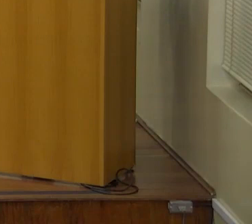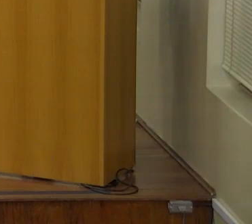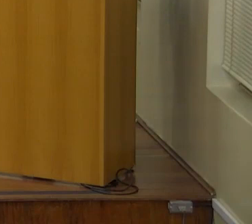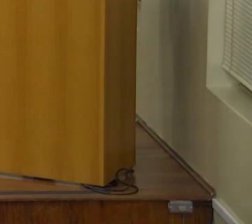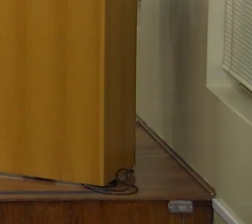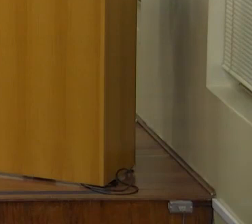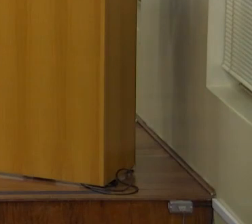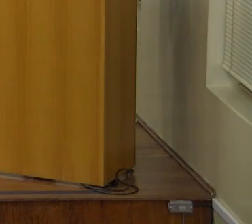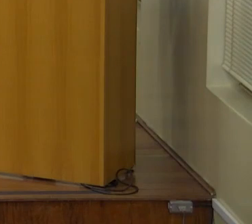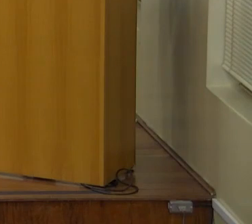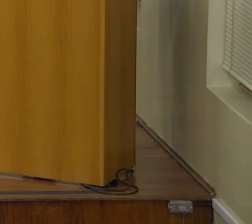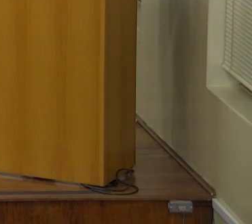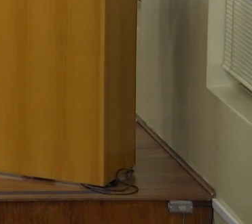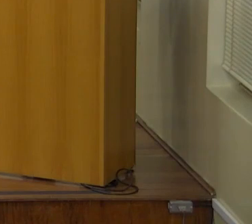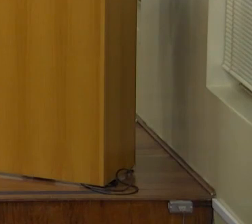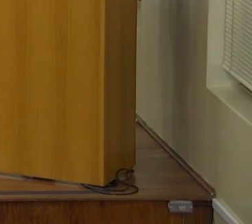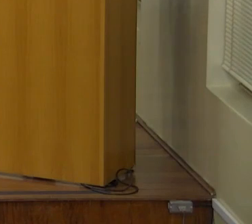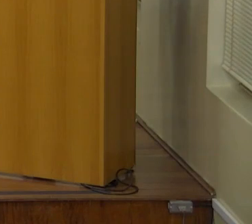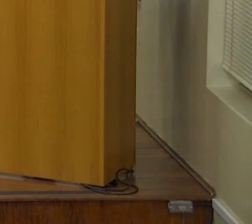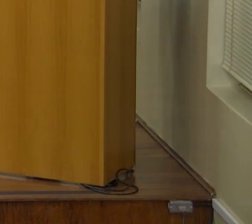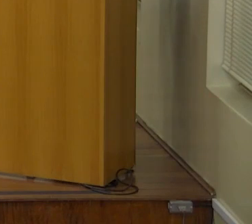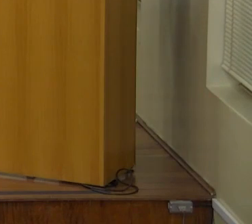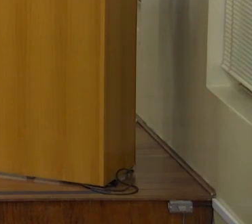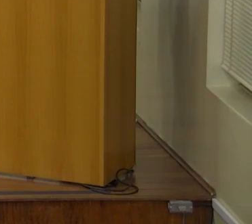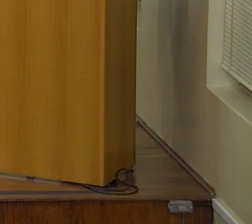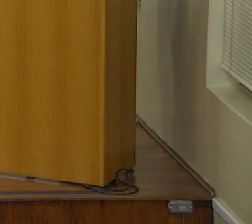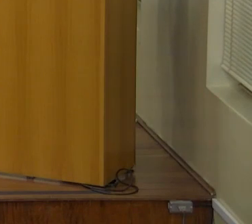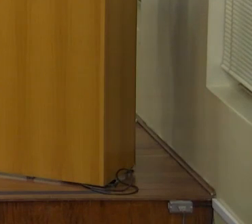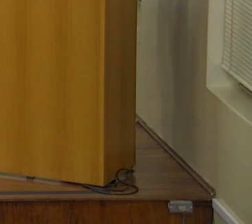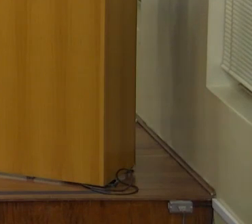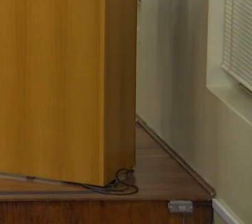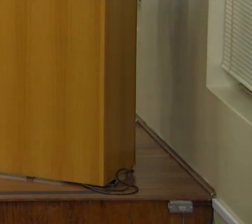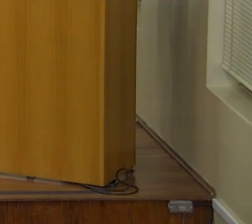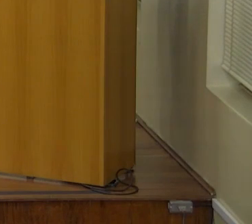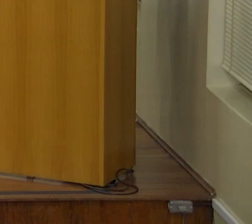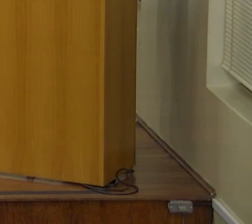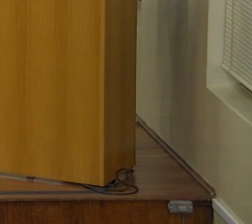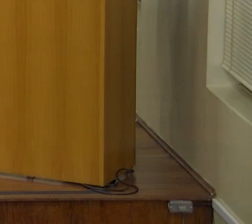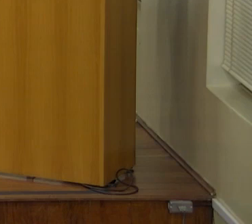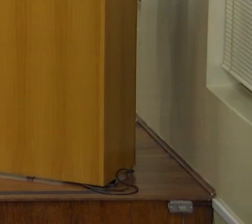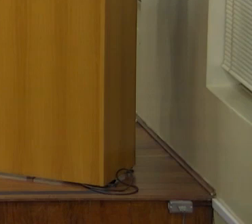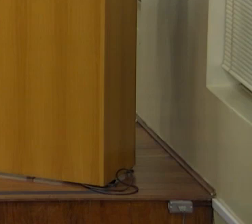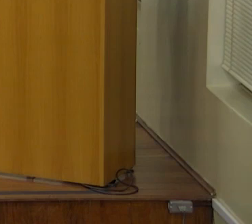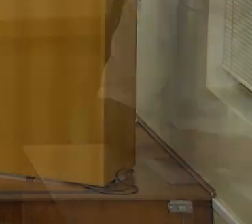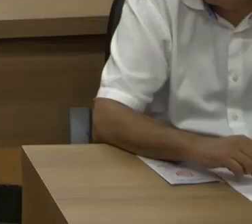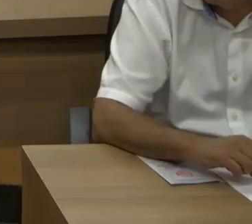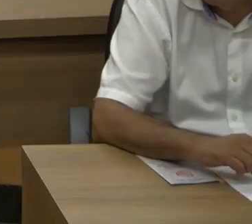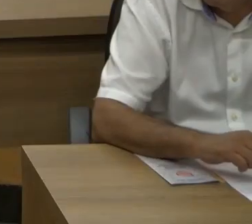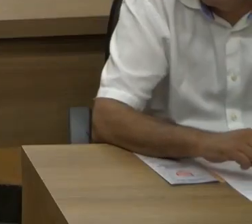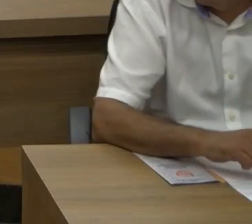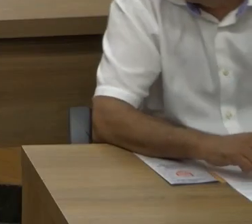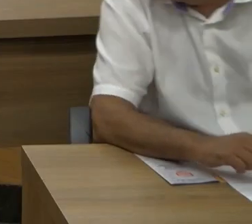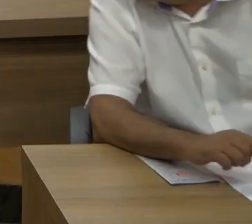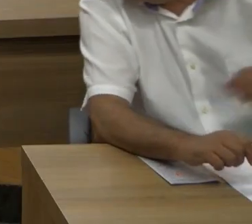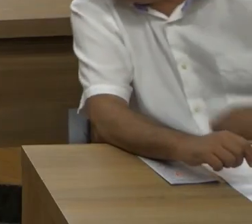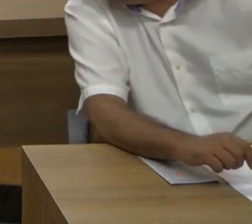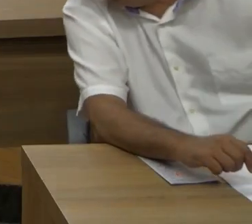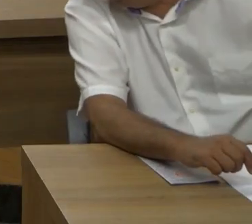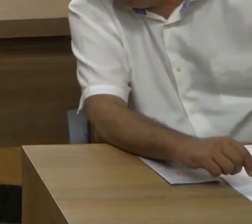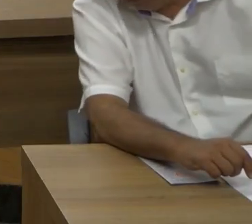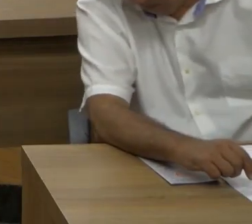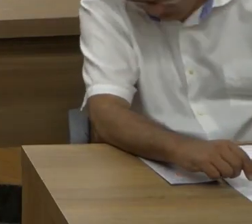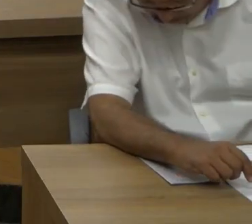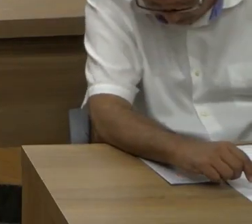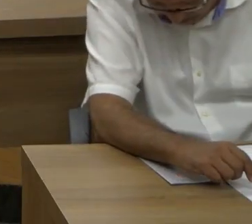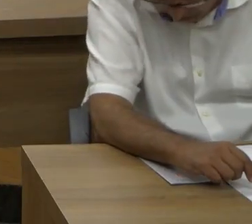esse dito poste que nós estamos conversando sobre essa situação eu não consigo entender porque eu posso que eu pedi que a substituiu uma fosse feita